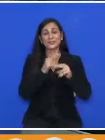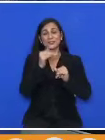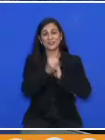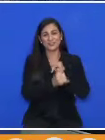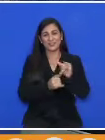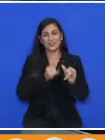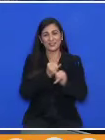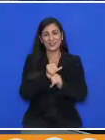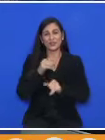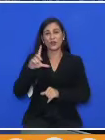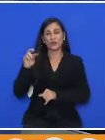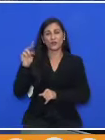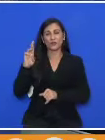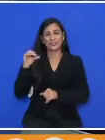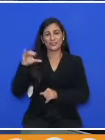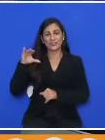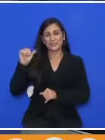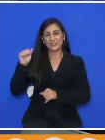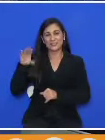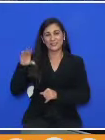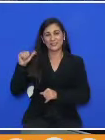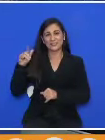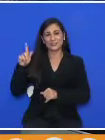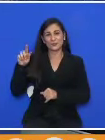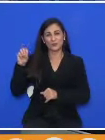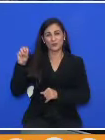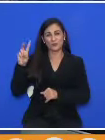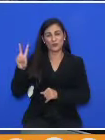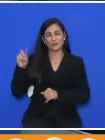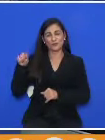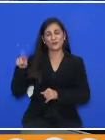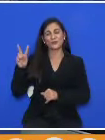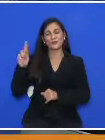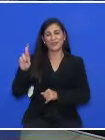na internet, loterias.caixa.gov.br.